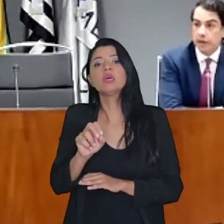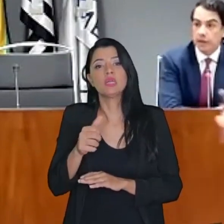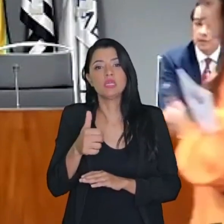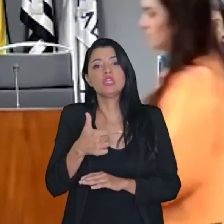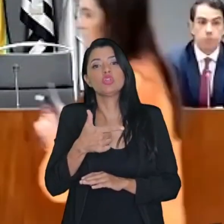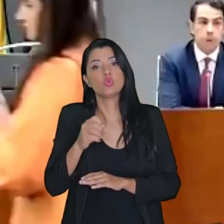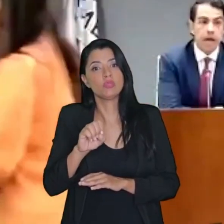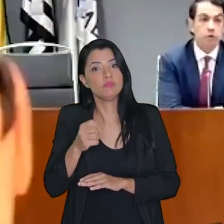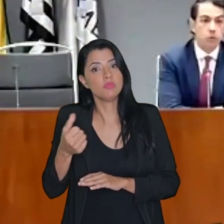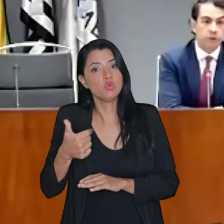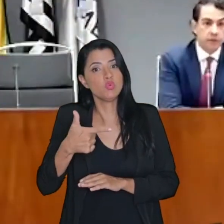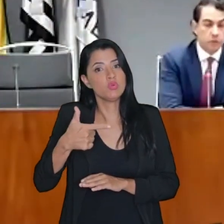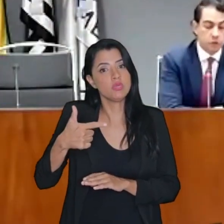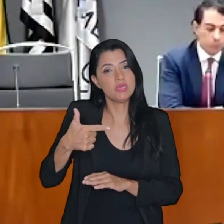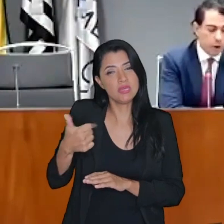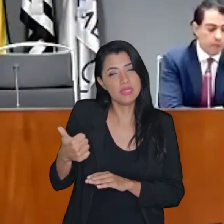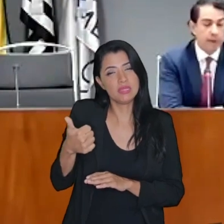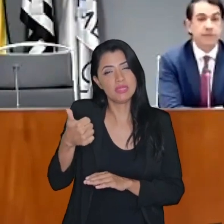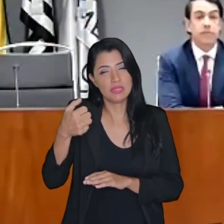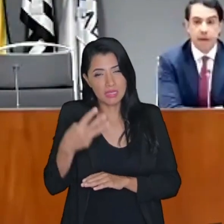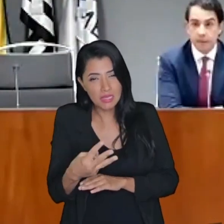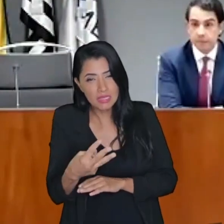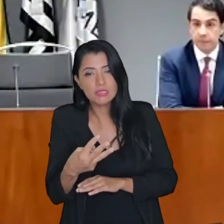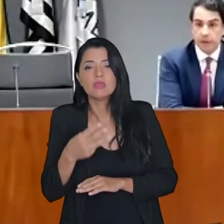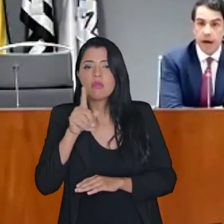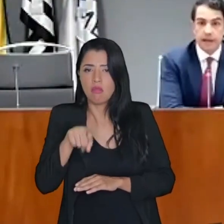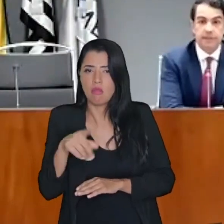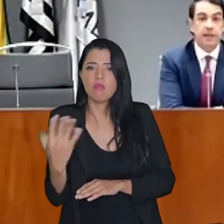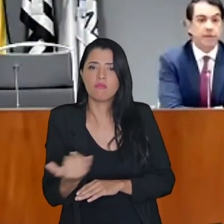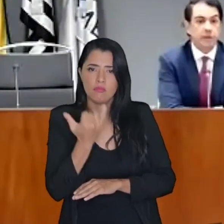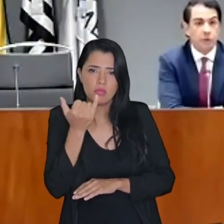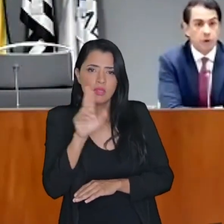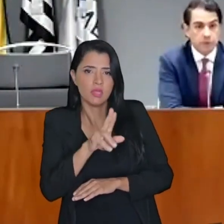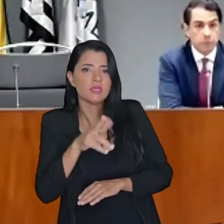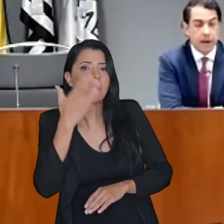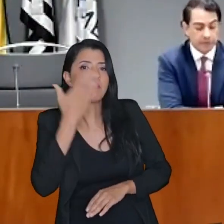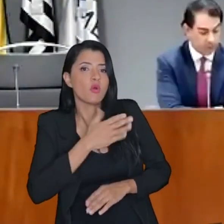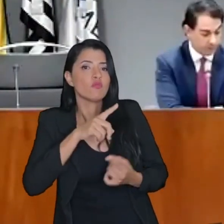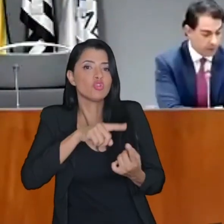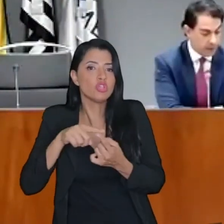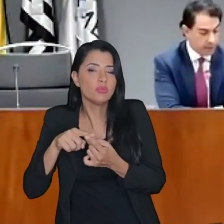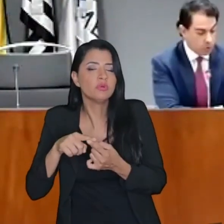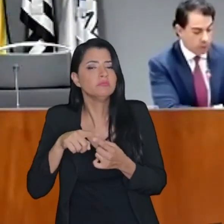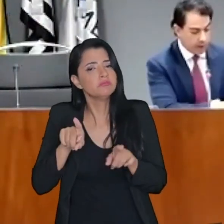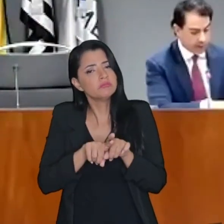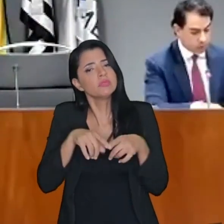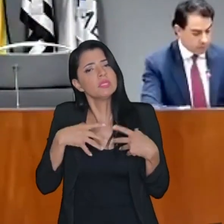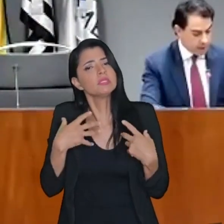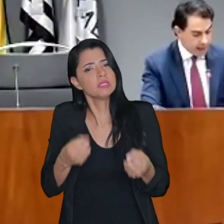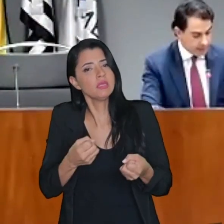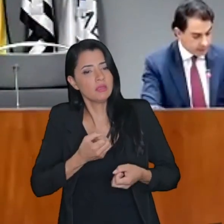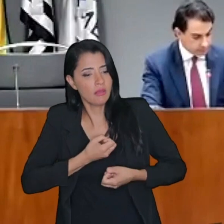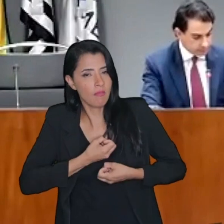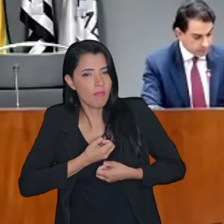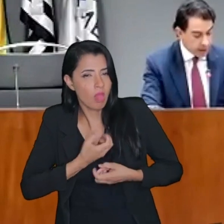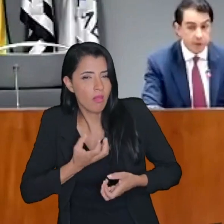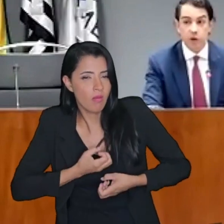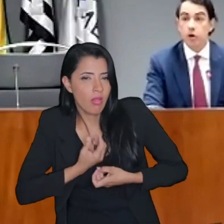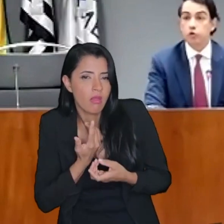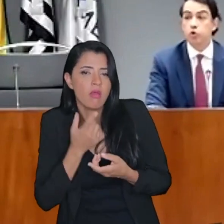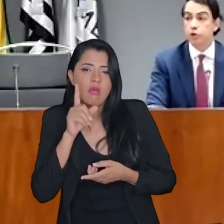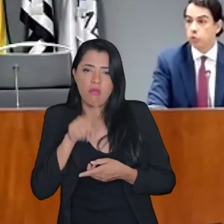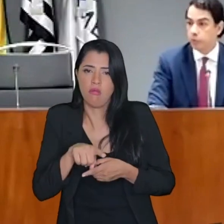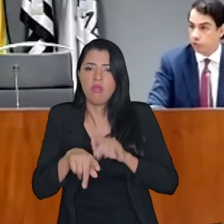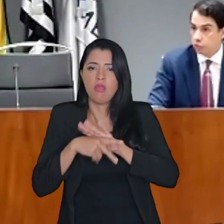definitiva deste meio de obtenção de prova, mas também assenta de forma expressa que a colaboração premiada é